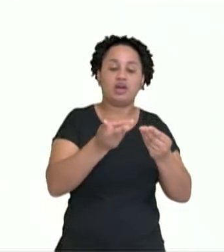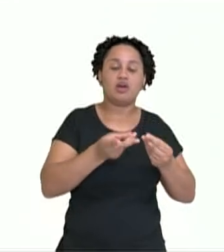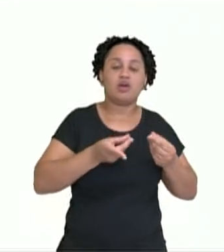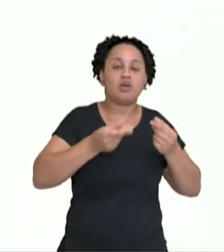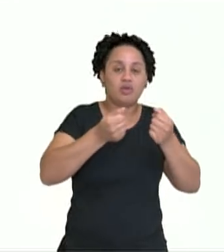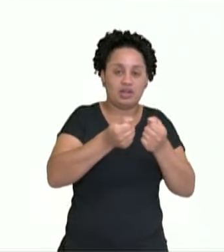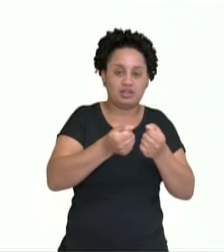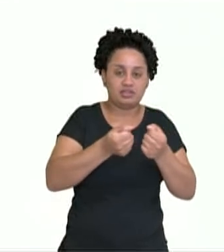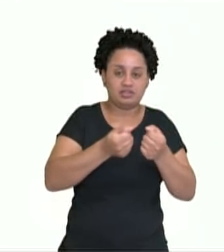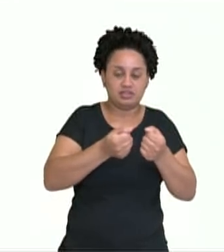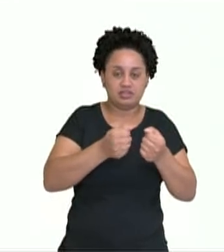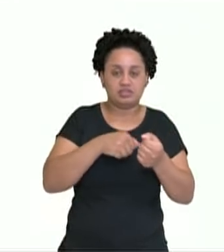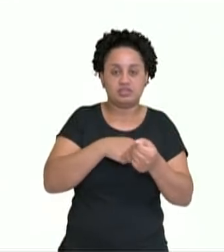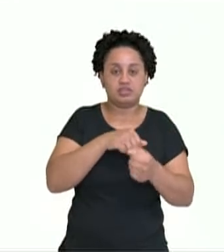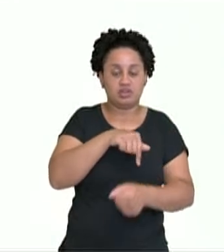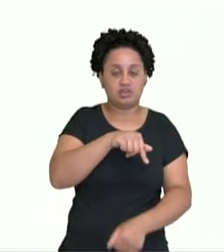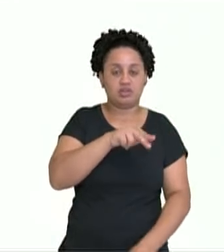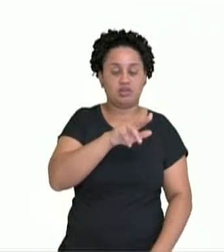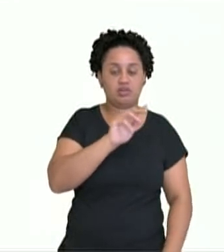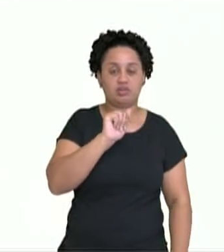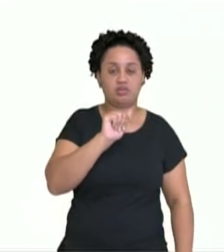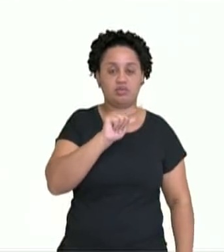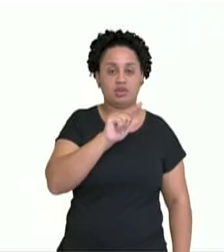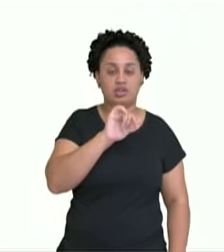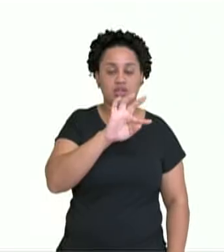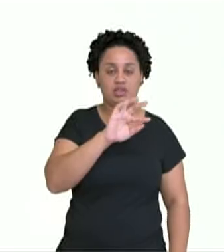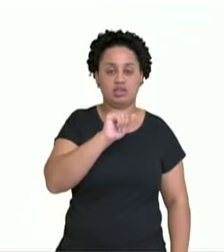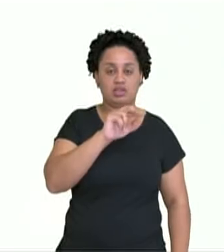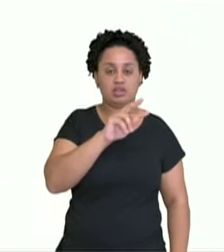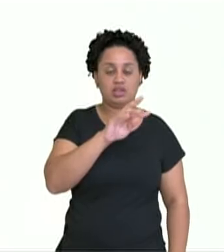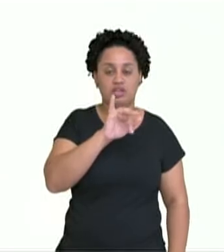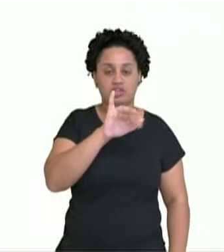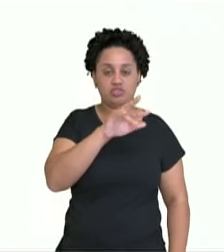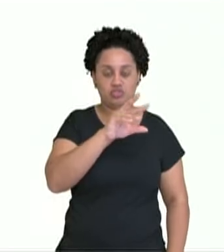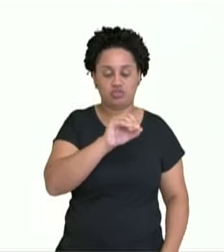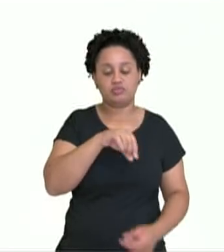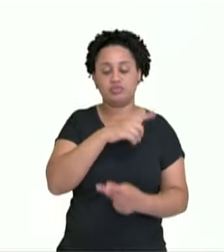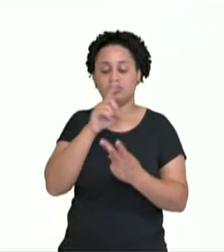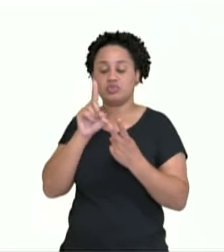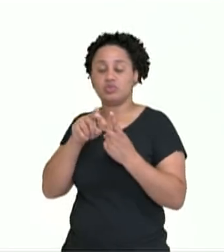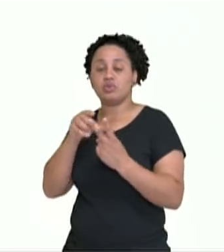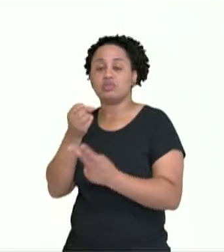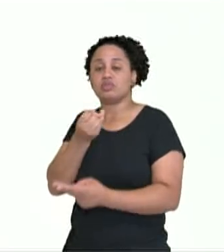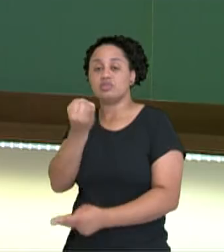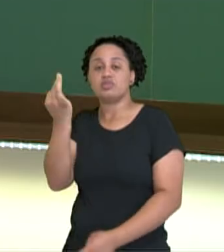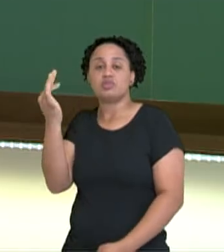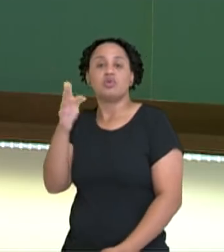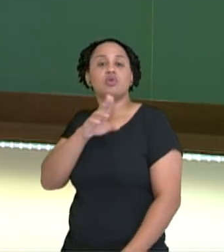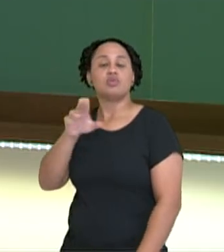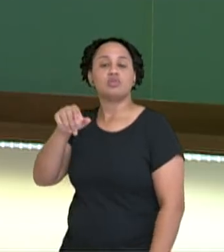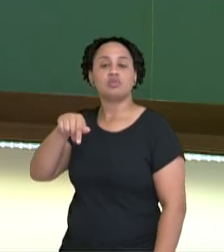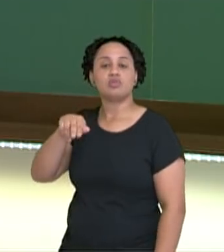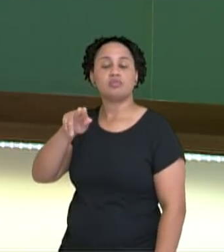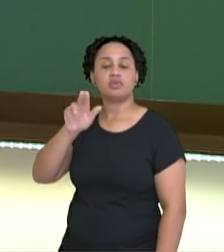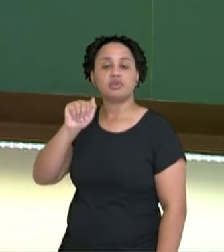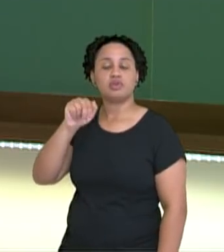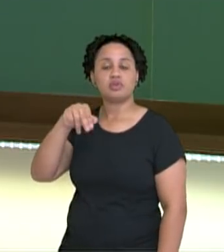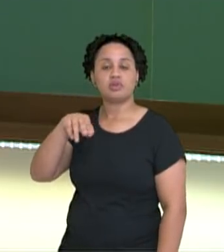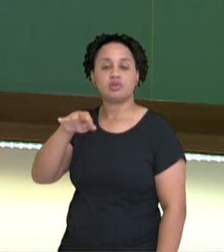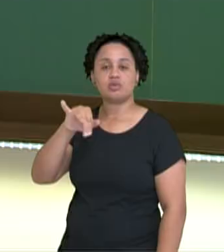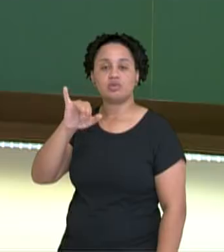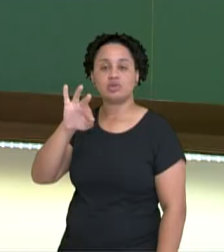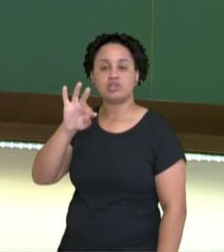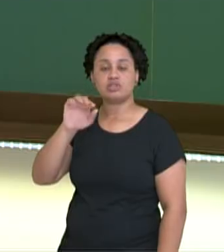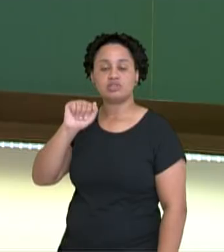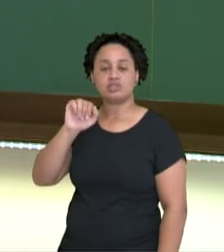e outro de quantitativos. Guardem bem esses dois métodos, que é bastante importante, né,